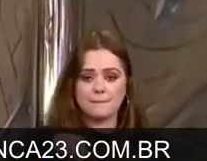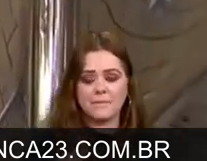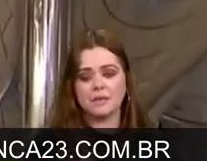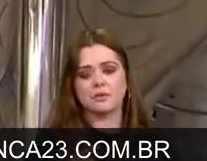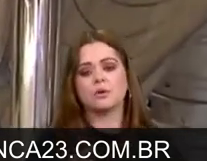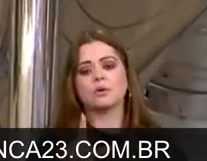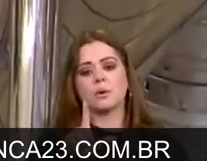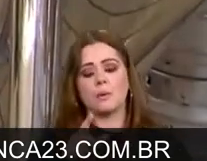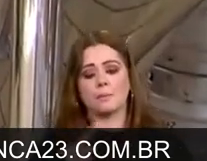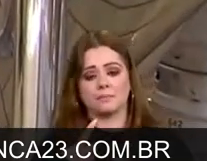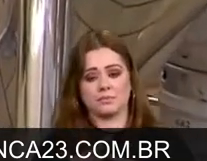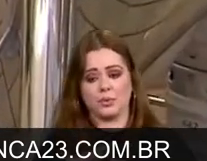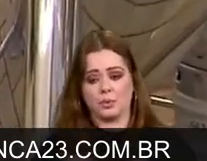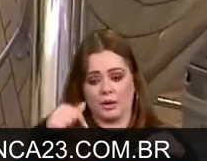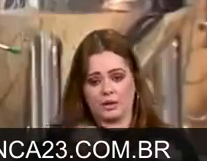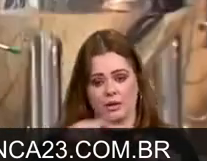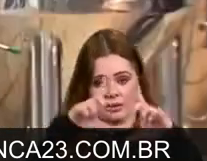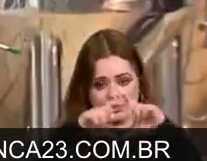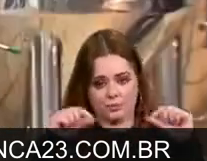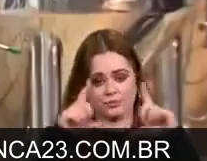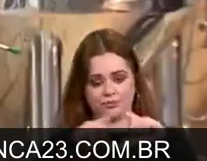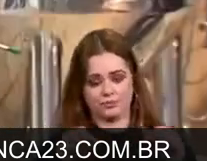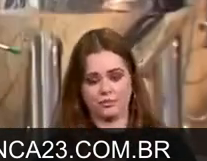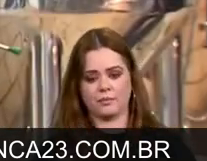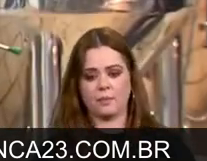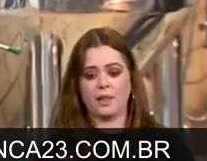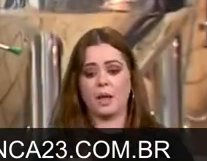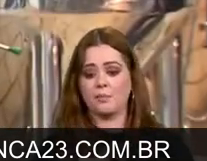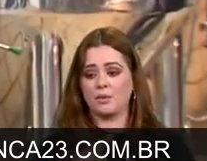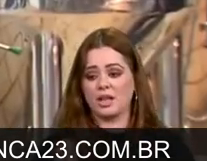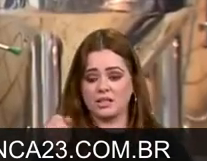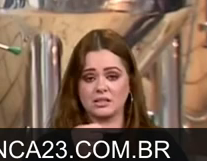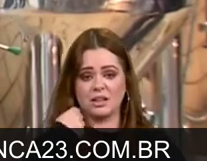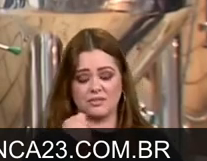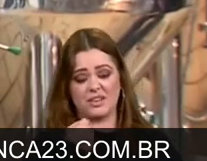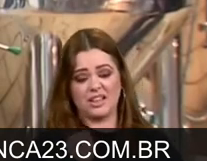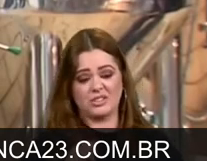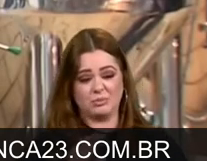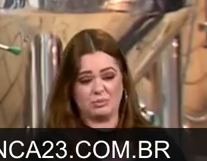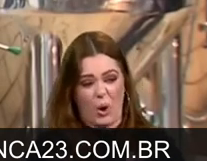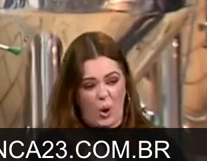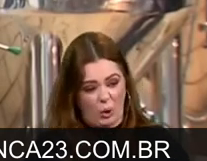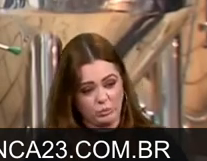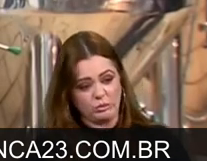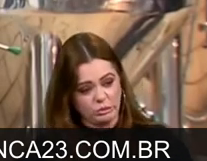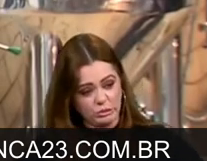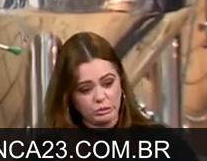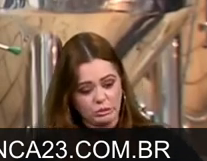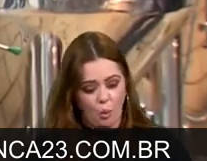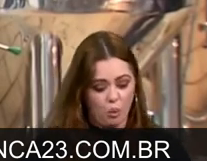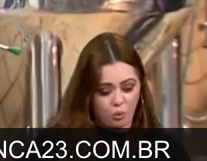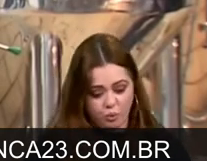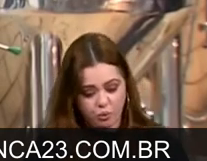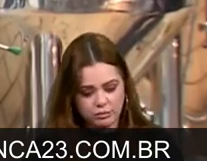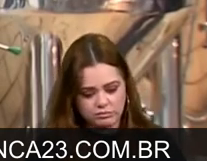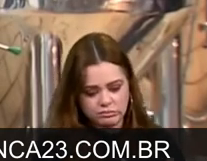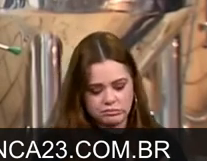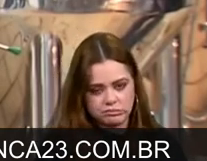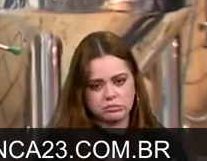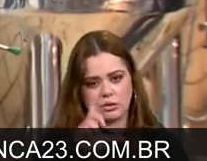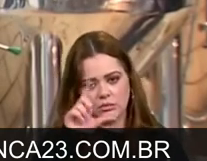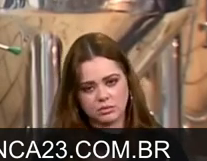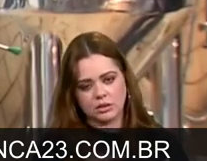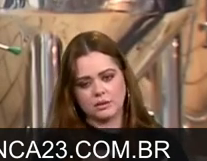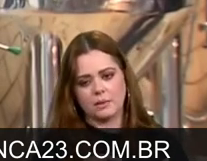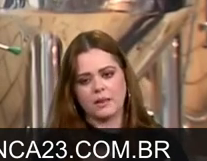artesanais por ano no Distrito Federal. Que a cerveja é um produto que sofre muito com temperatura e com transporte. Então, a presença, né, a